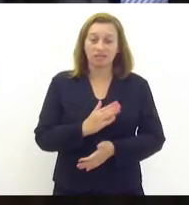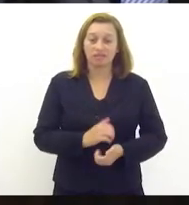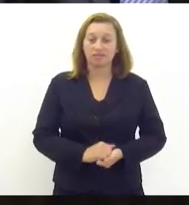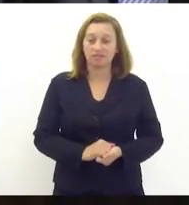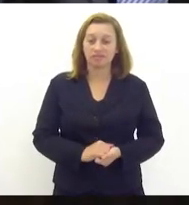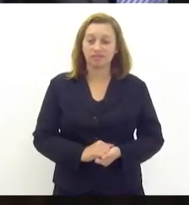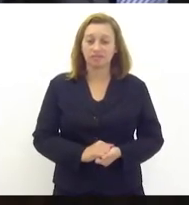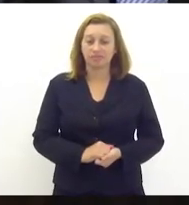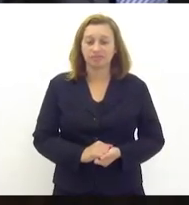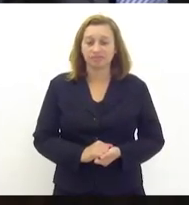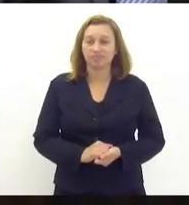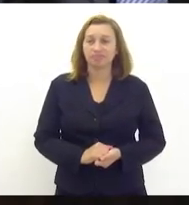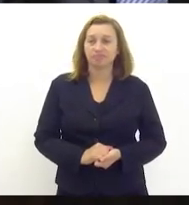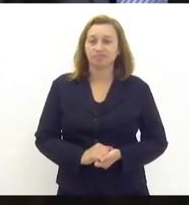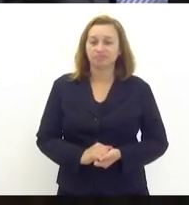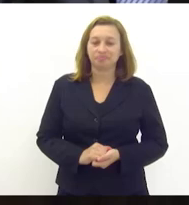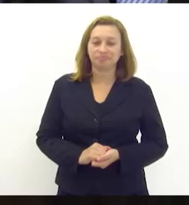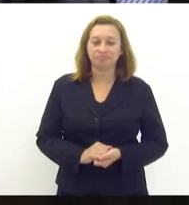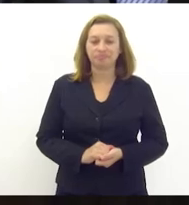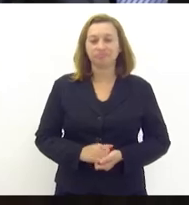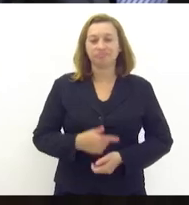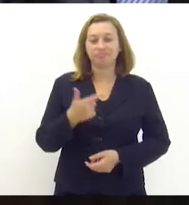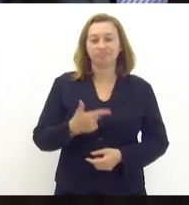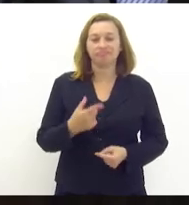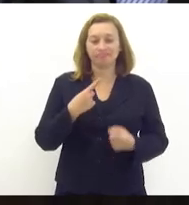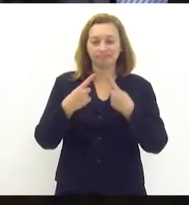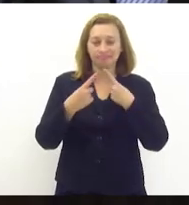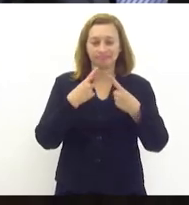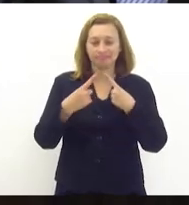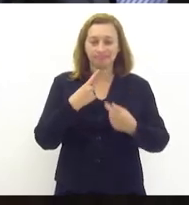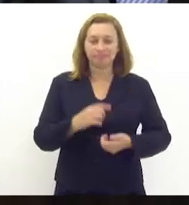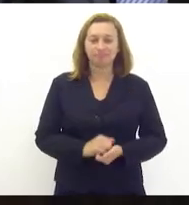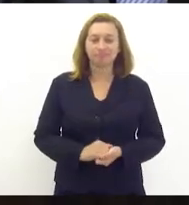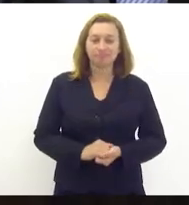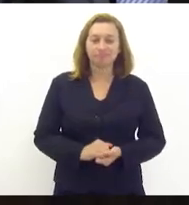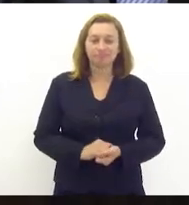a redação do vencido para a segunda discussão